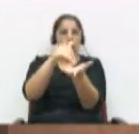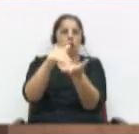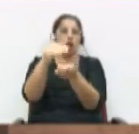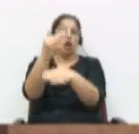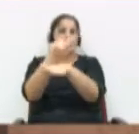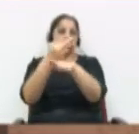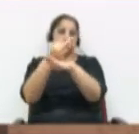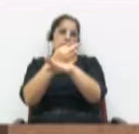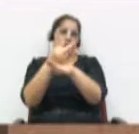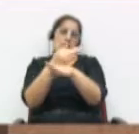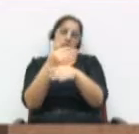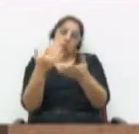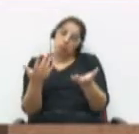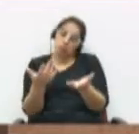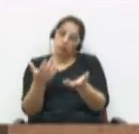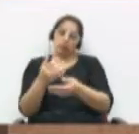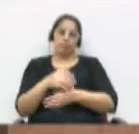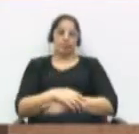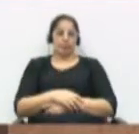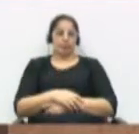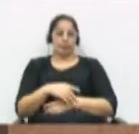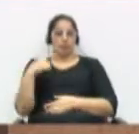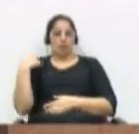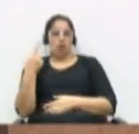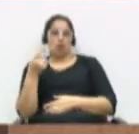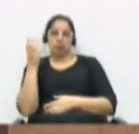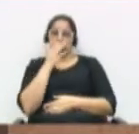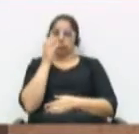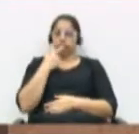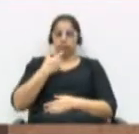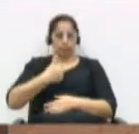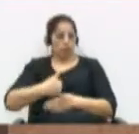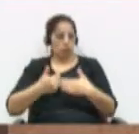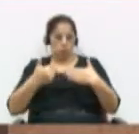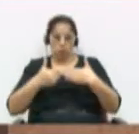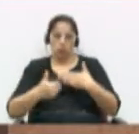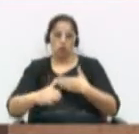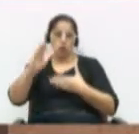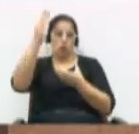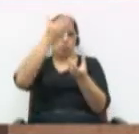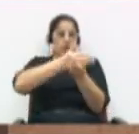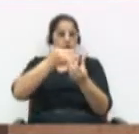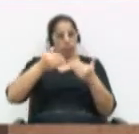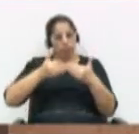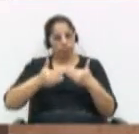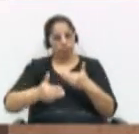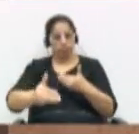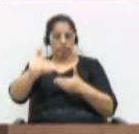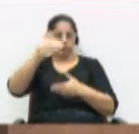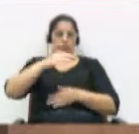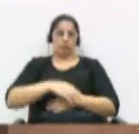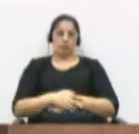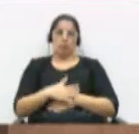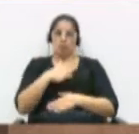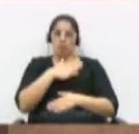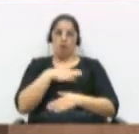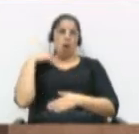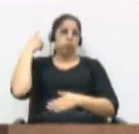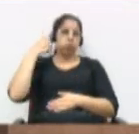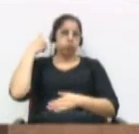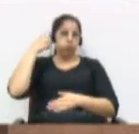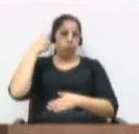férias, então nós tivemos que correr o processo da cooperativa. Os nossos advogados, a doutora Josiane está aí